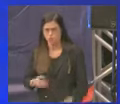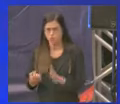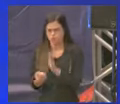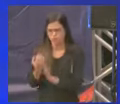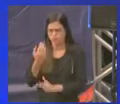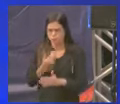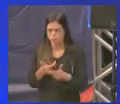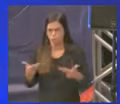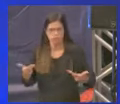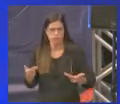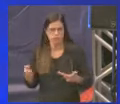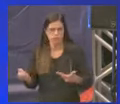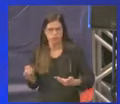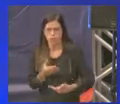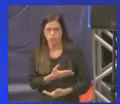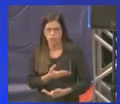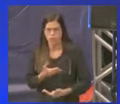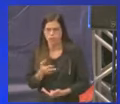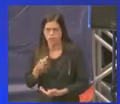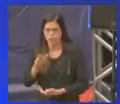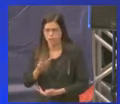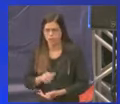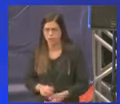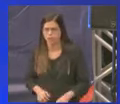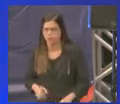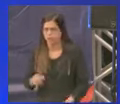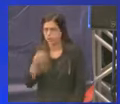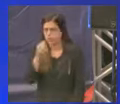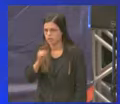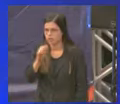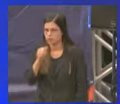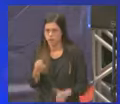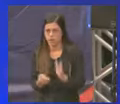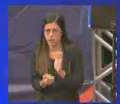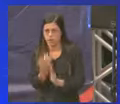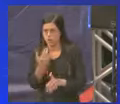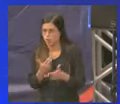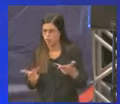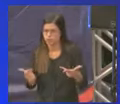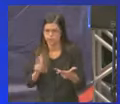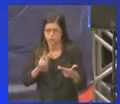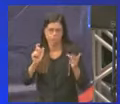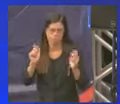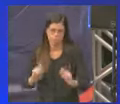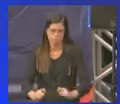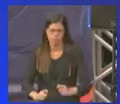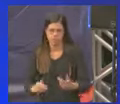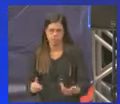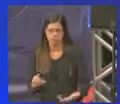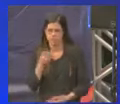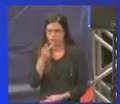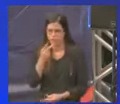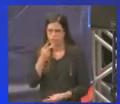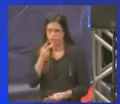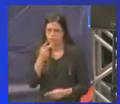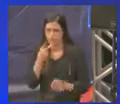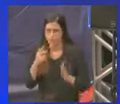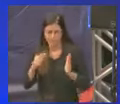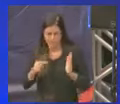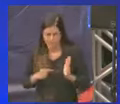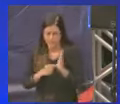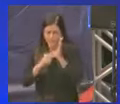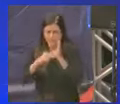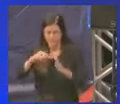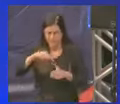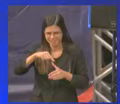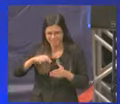são cavalos mais rápidos, nem um carvão melhorado. A eletricidade cria coisas que não são possíveis. Foi citada aqui a máquina de lavar, mas